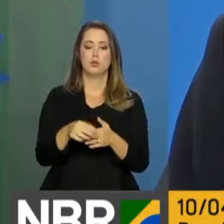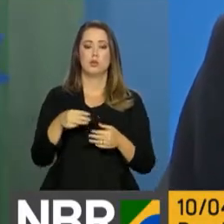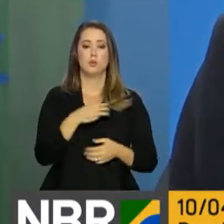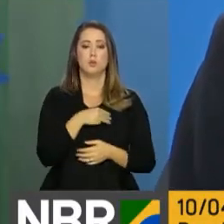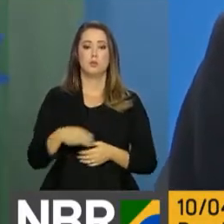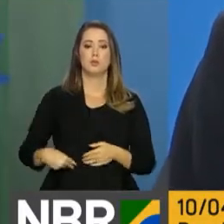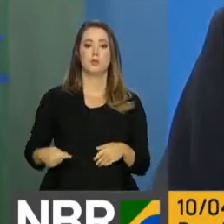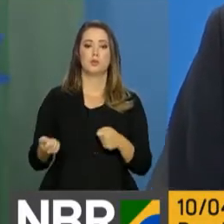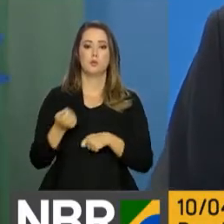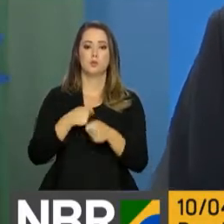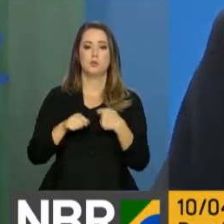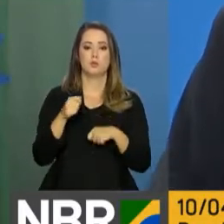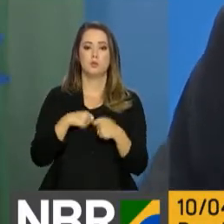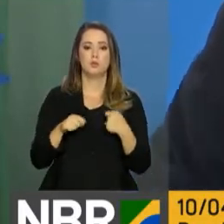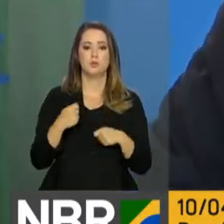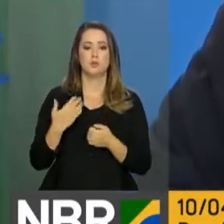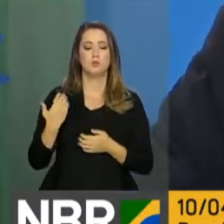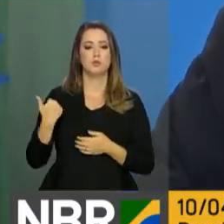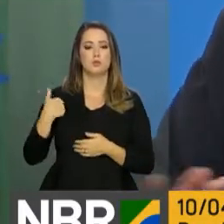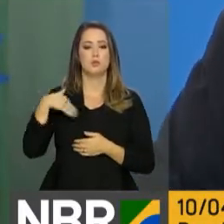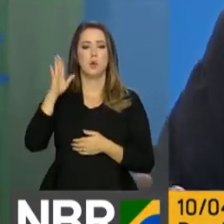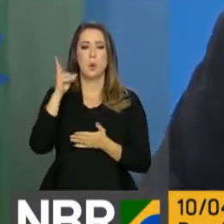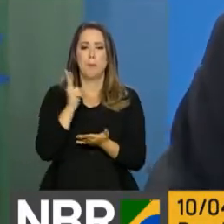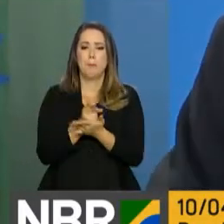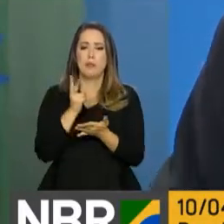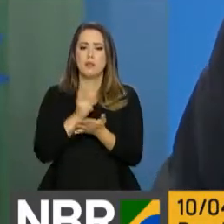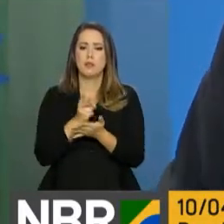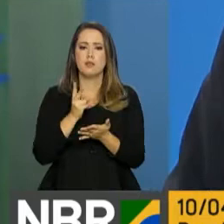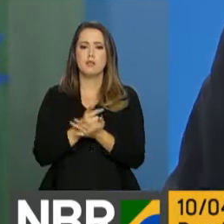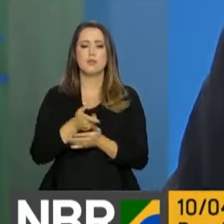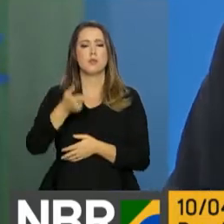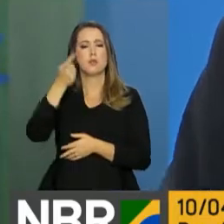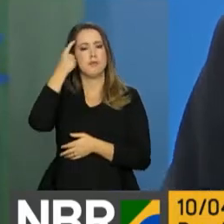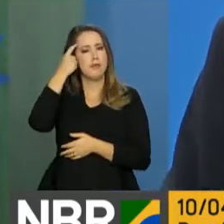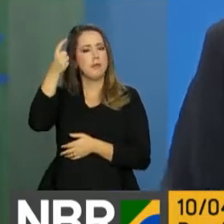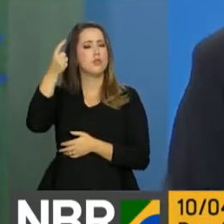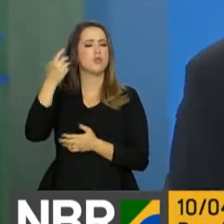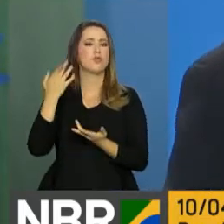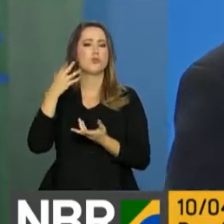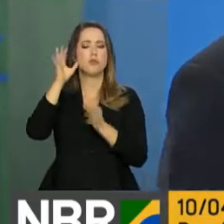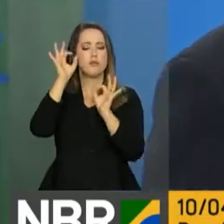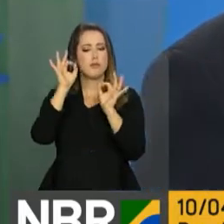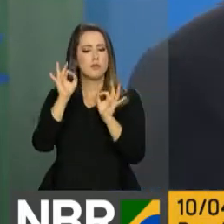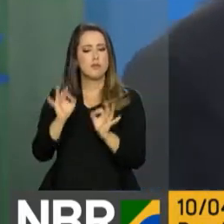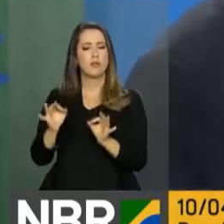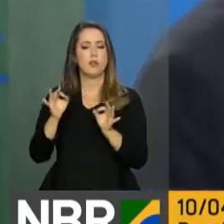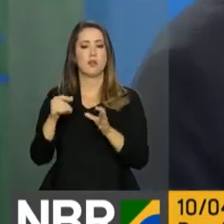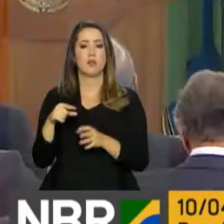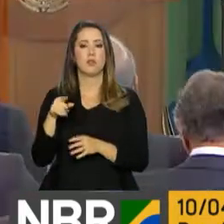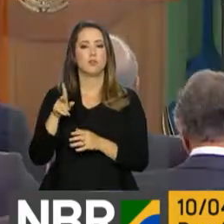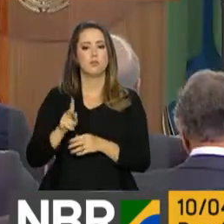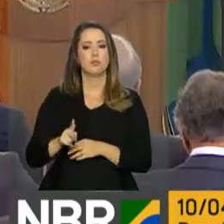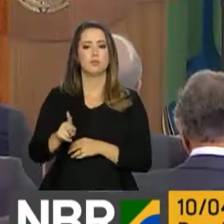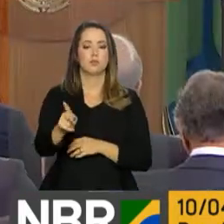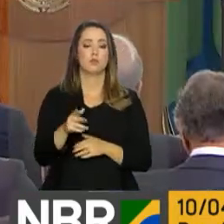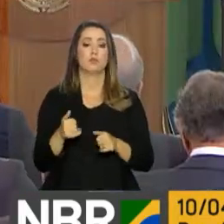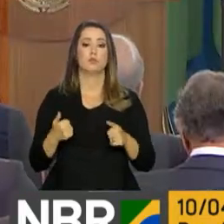Ministério da Fazenda com a mesma forma inteligente e serena de